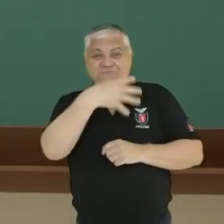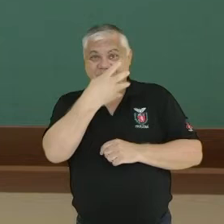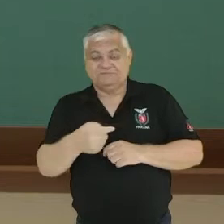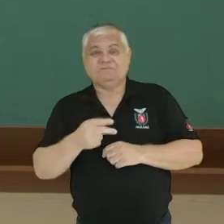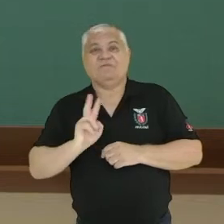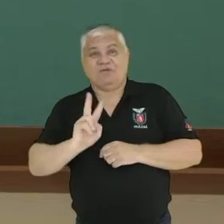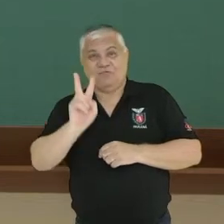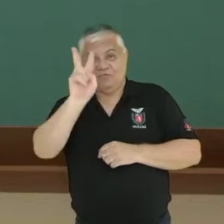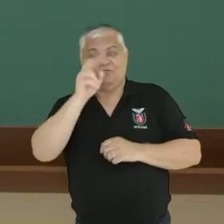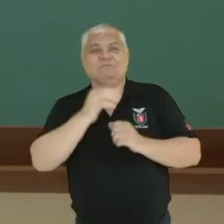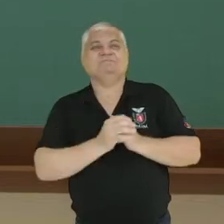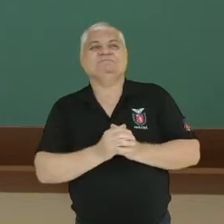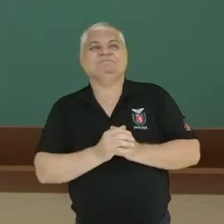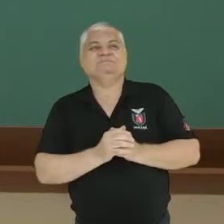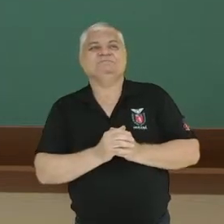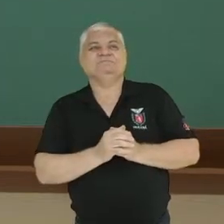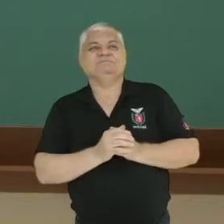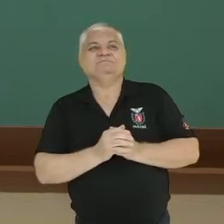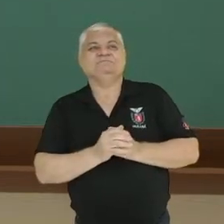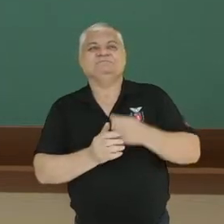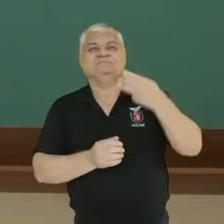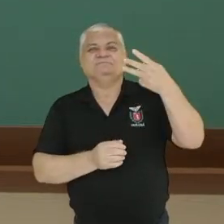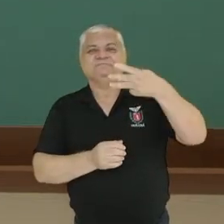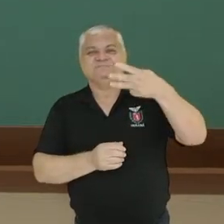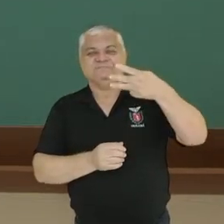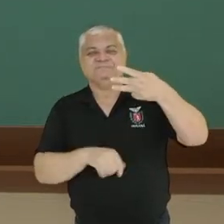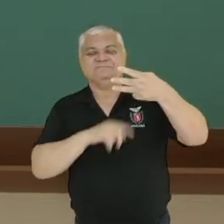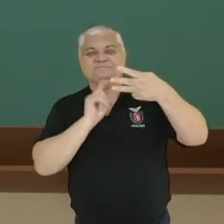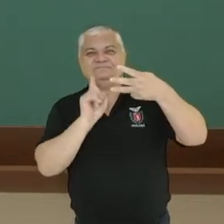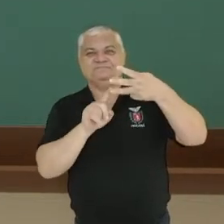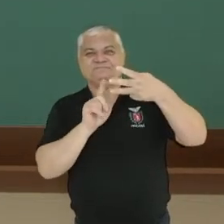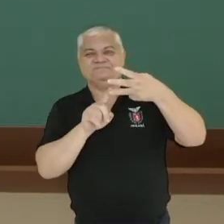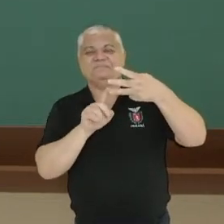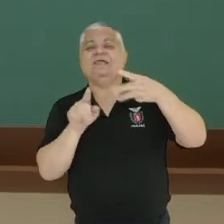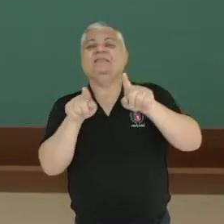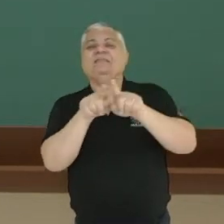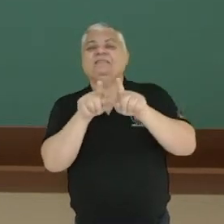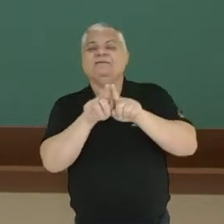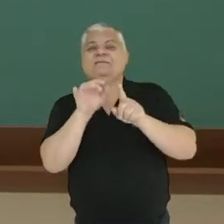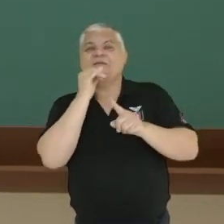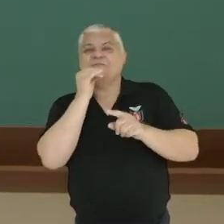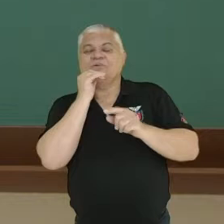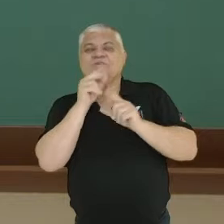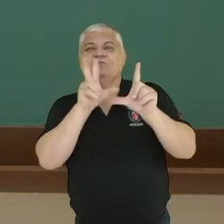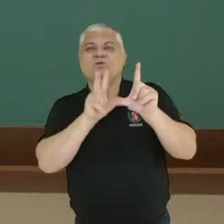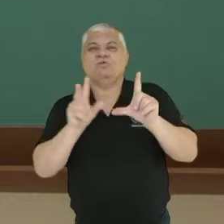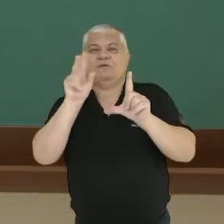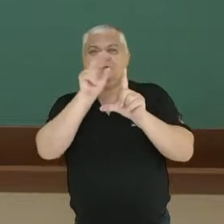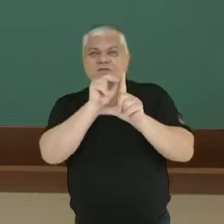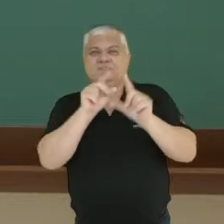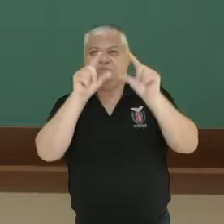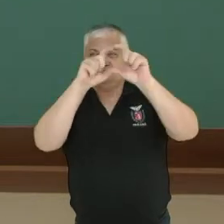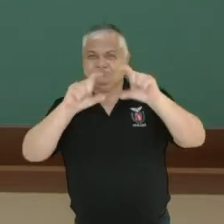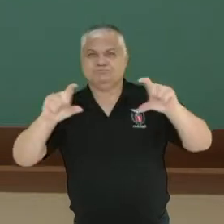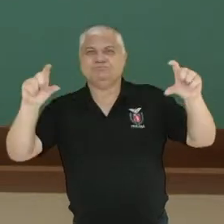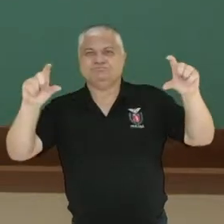de logaritmo, ok? E ainda por meio de alguns logaritmos dados.